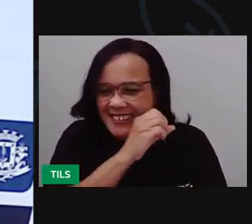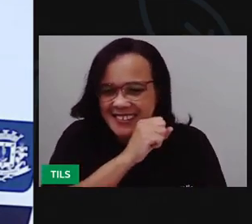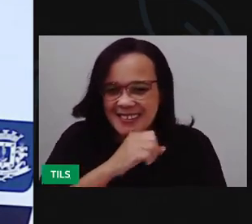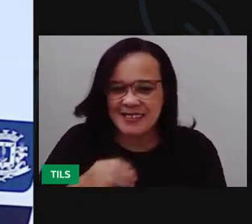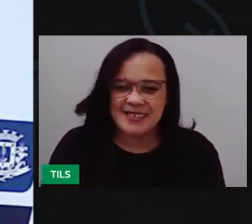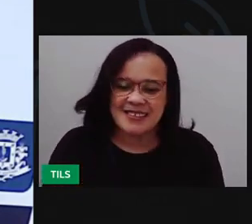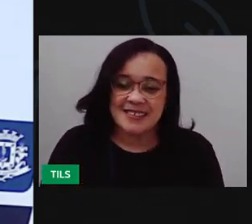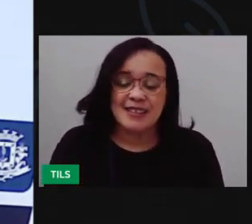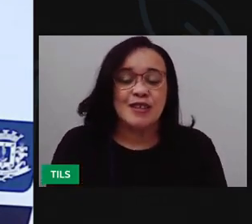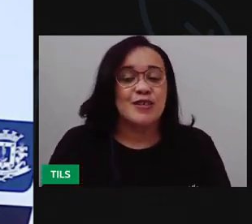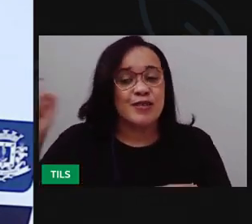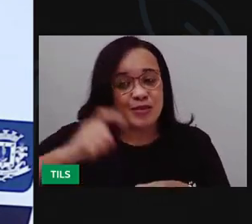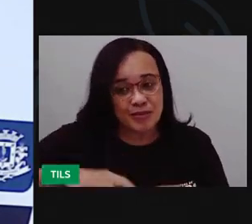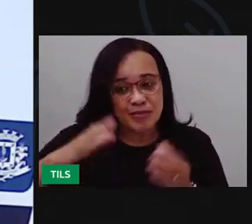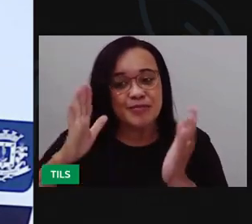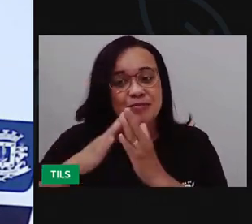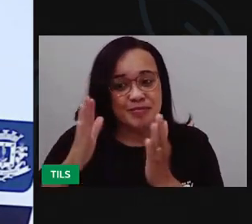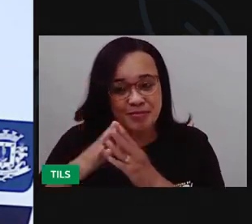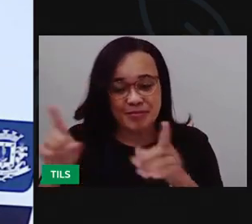e na volta para casa.